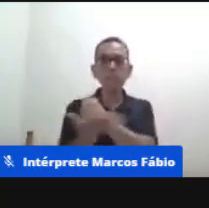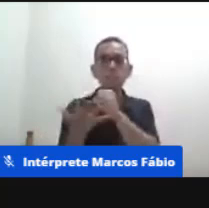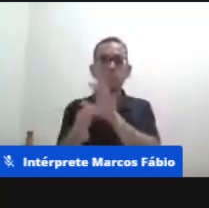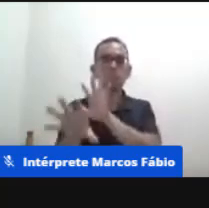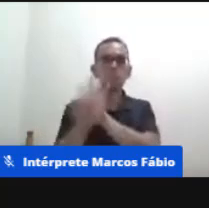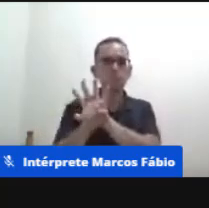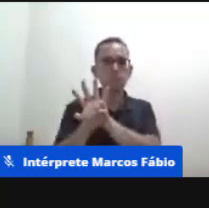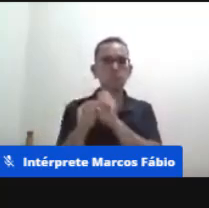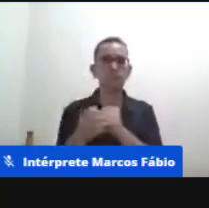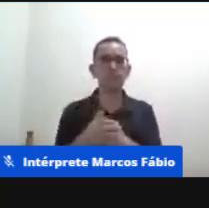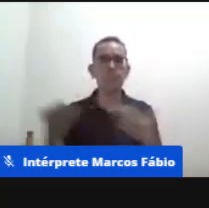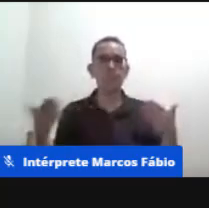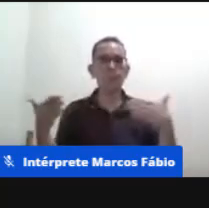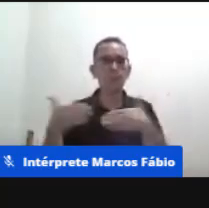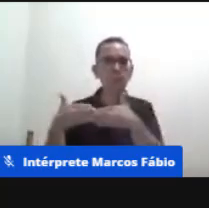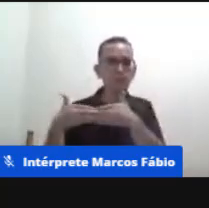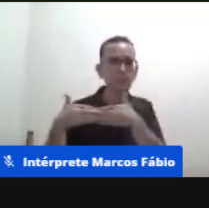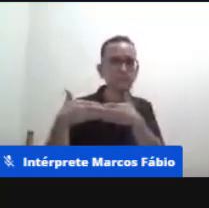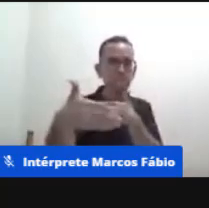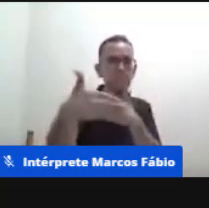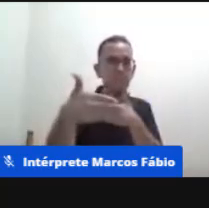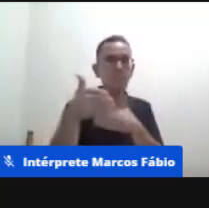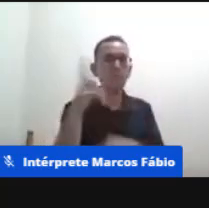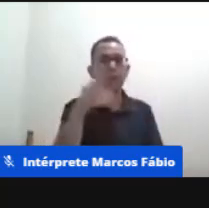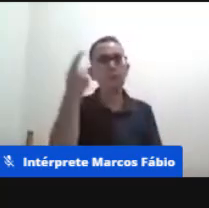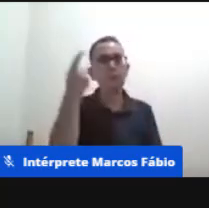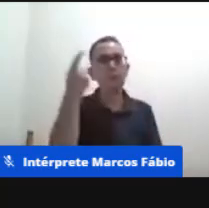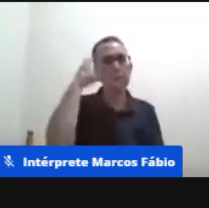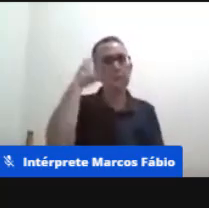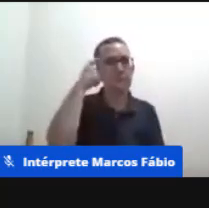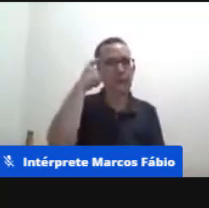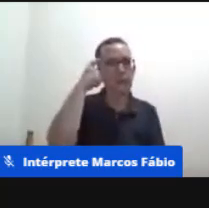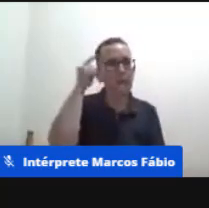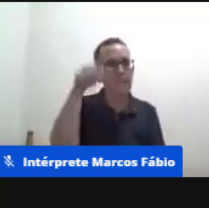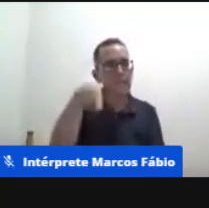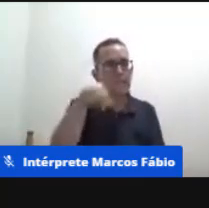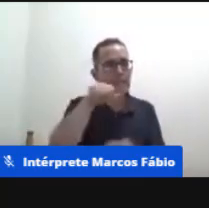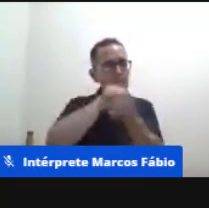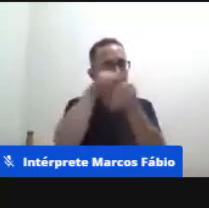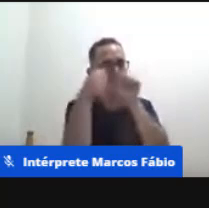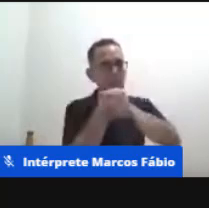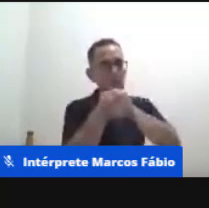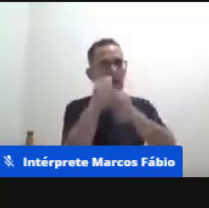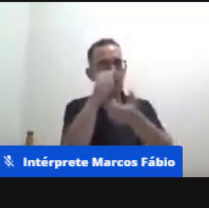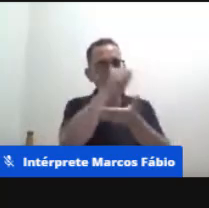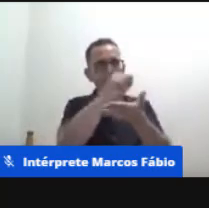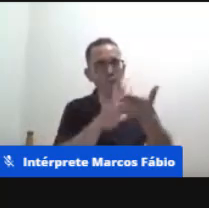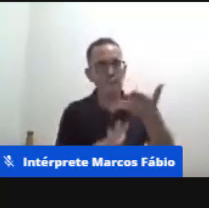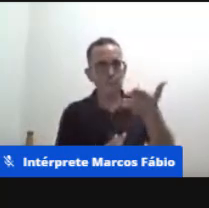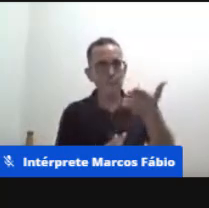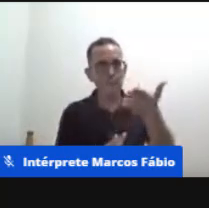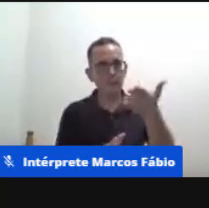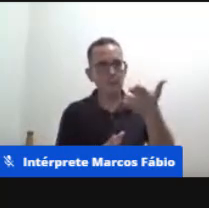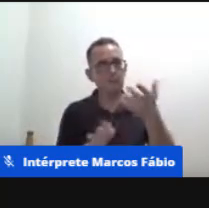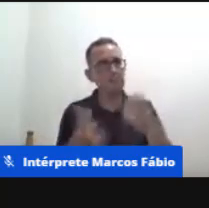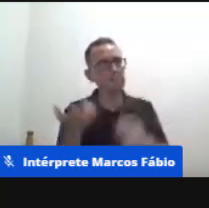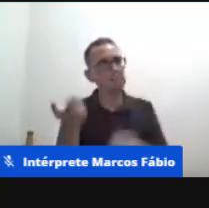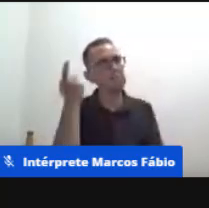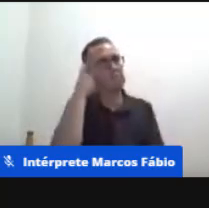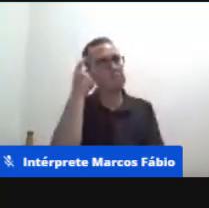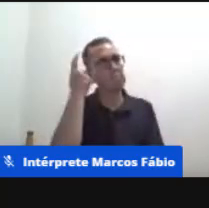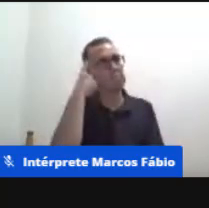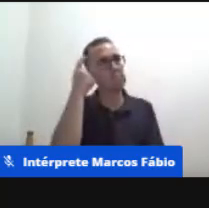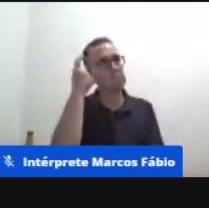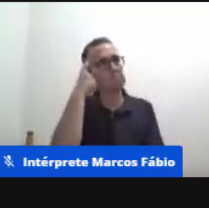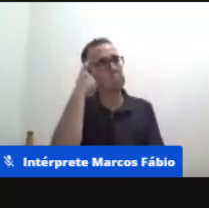concreto. A partir de agora, a gente vai pensar um pouco mais nessa adequação de atividades, numa questão